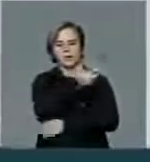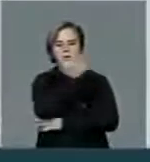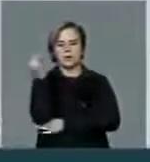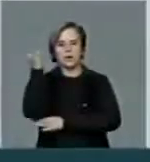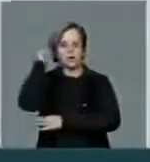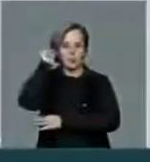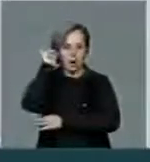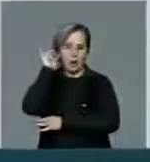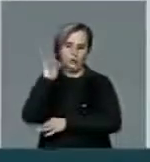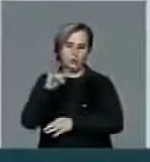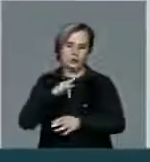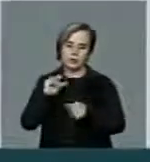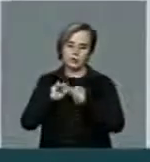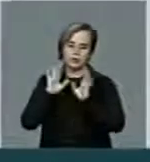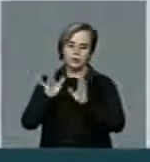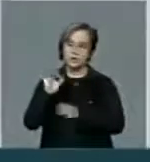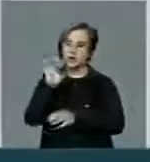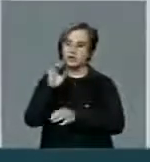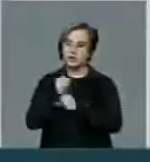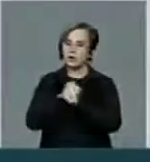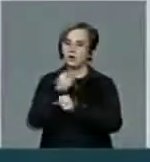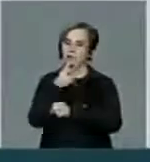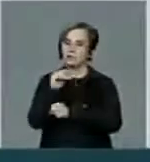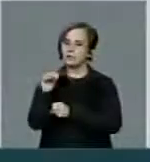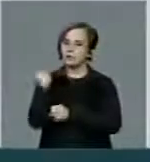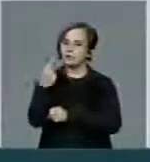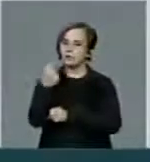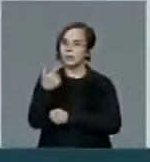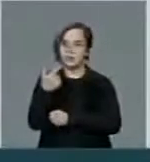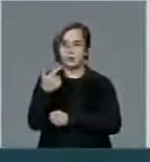tá? Só em 2012, esse trabalho.